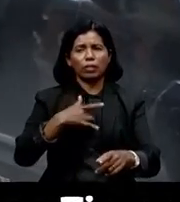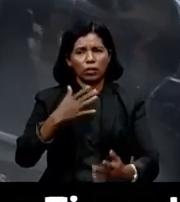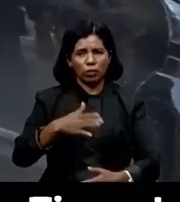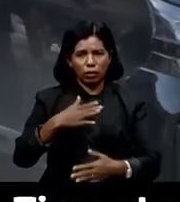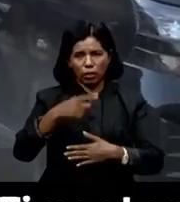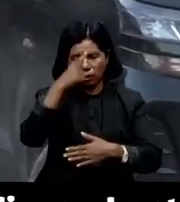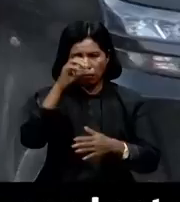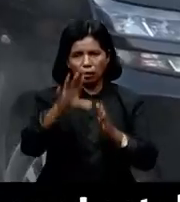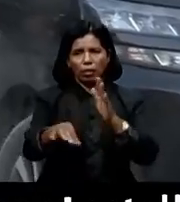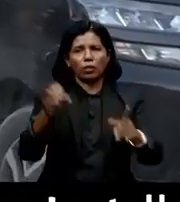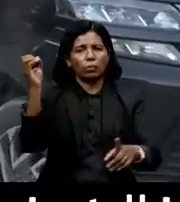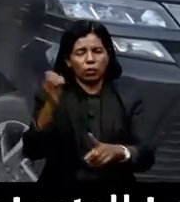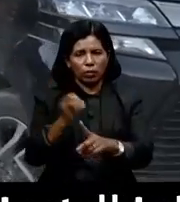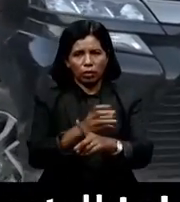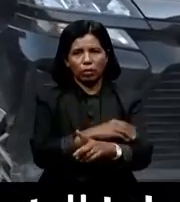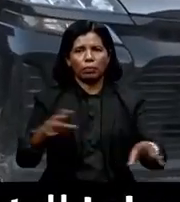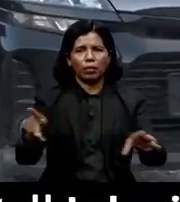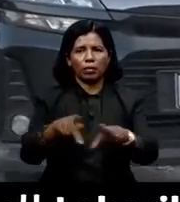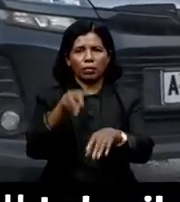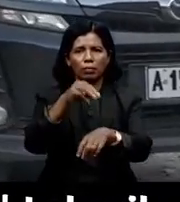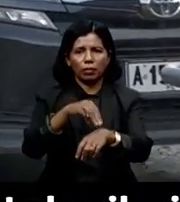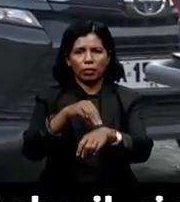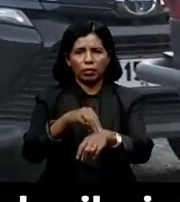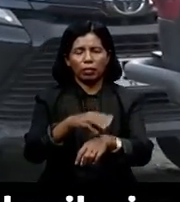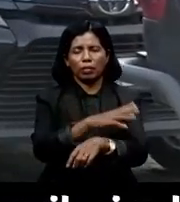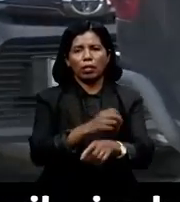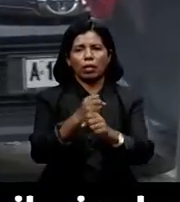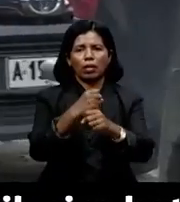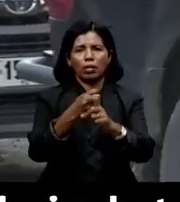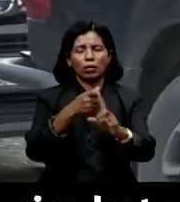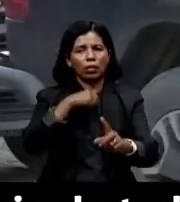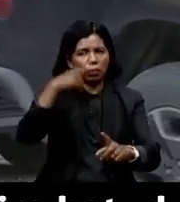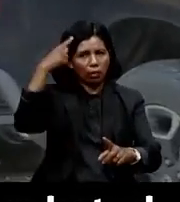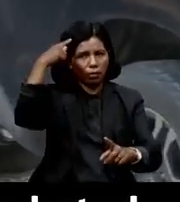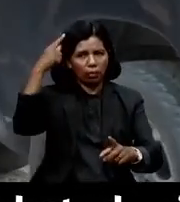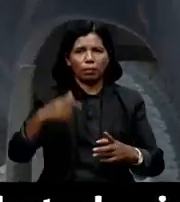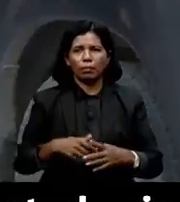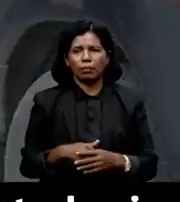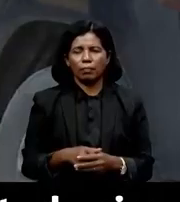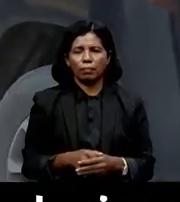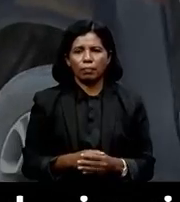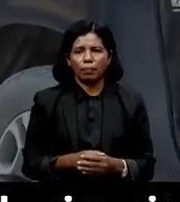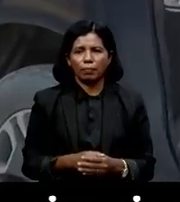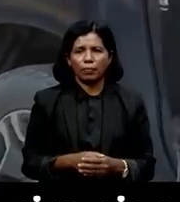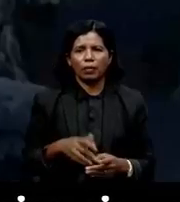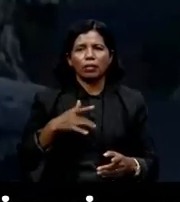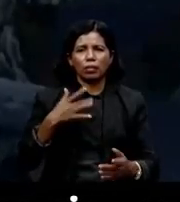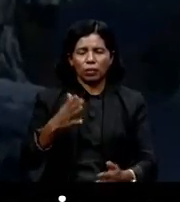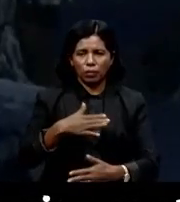tama bele heta na oportunidade ore participa missa ne be se presidi husi papa francisco pregrino tamba